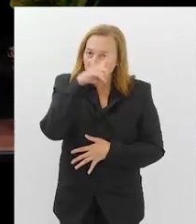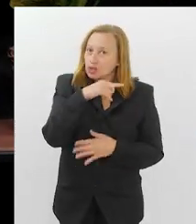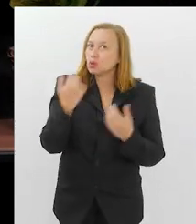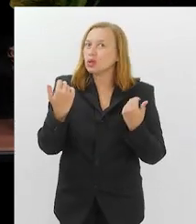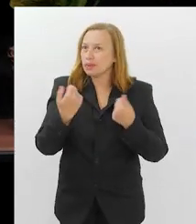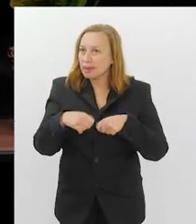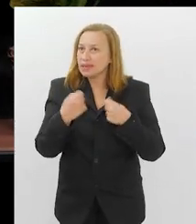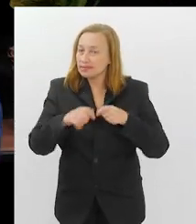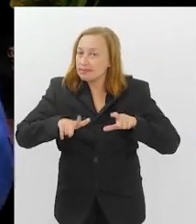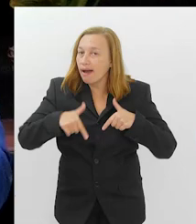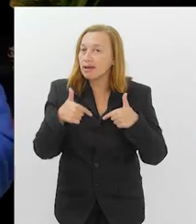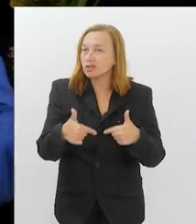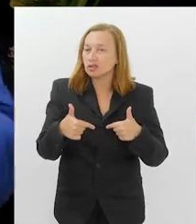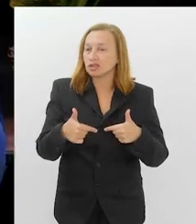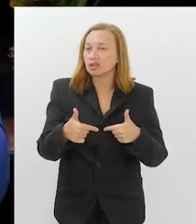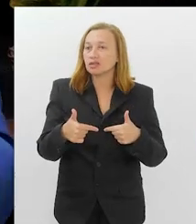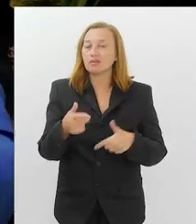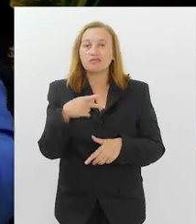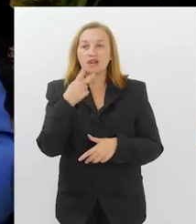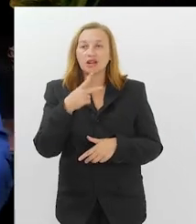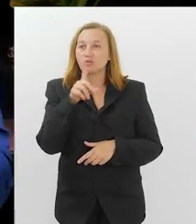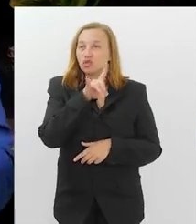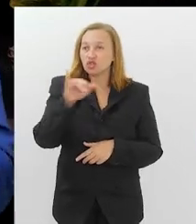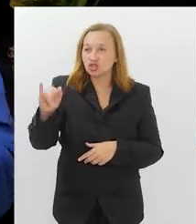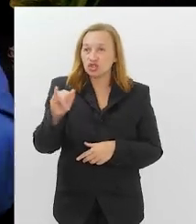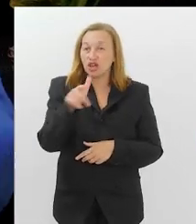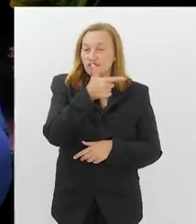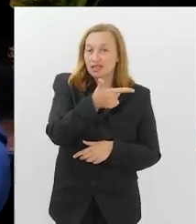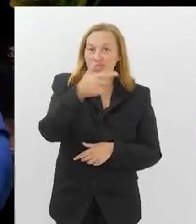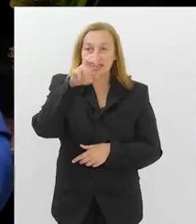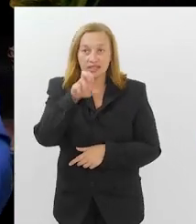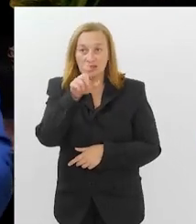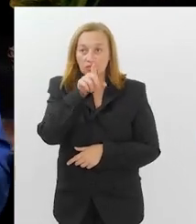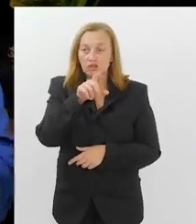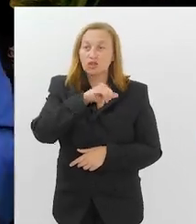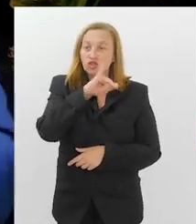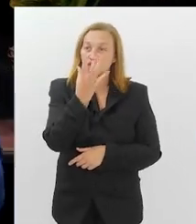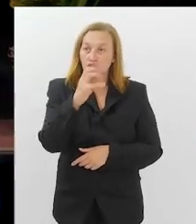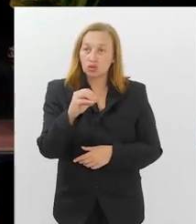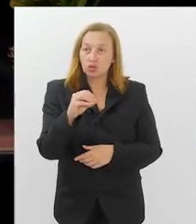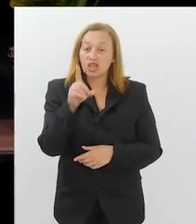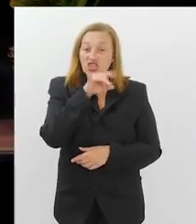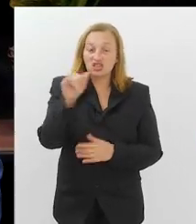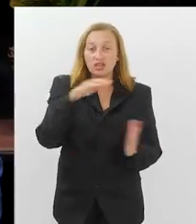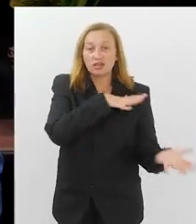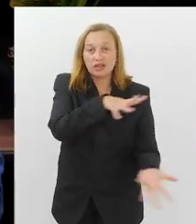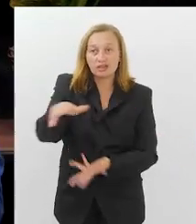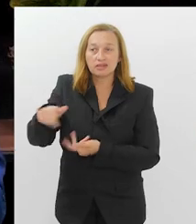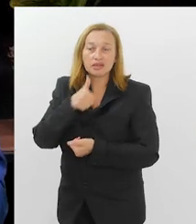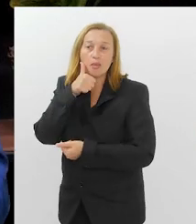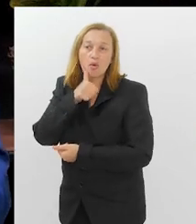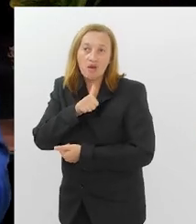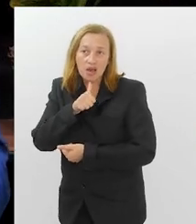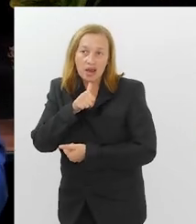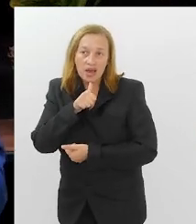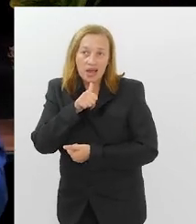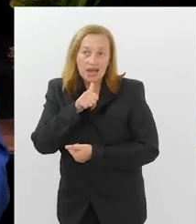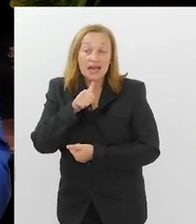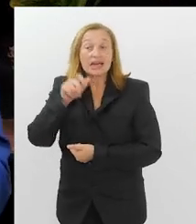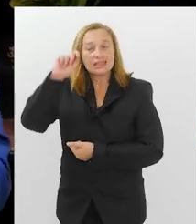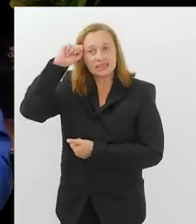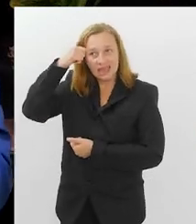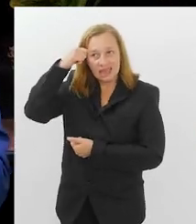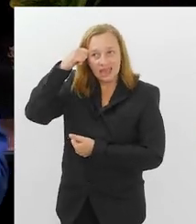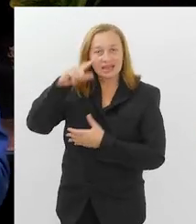gente precisa enfrentar. Nós estamos tratando do dia 25 de julho, Dia Internacional da Mulher